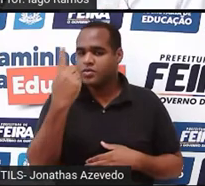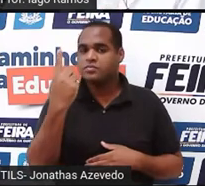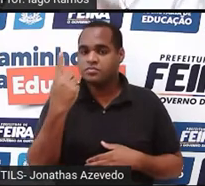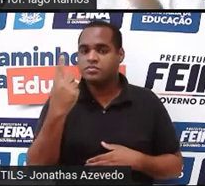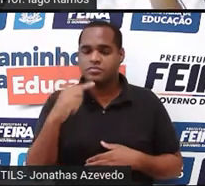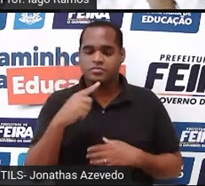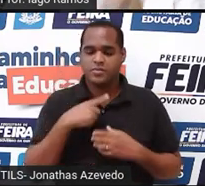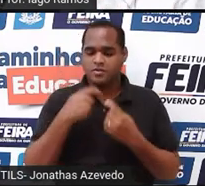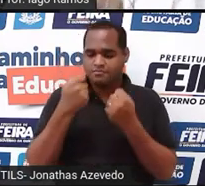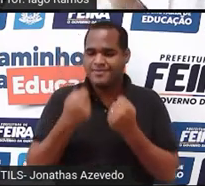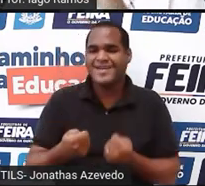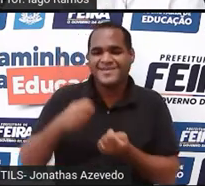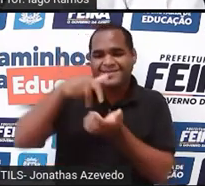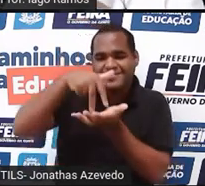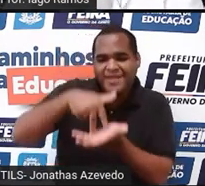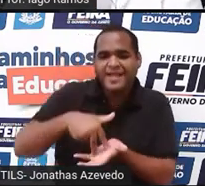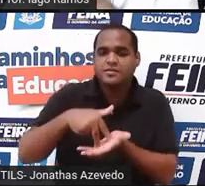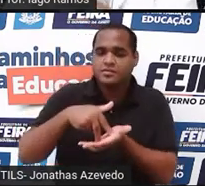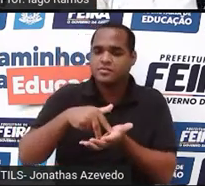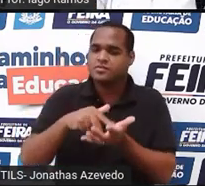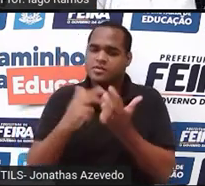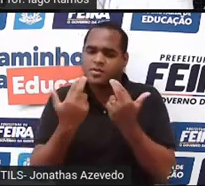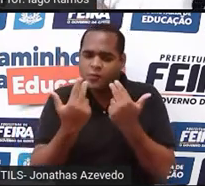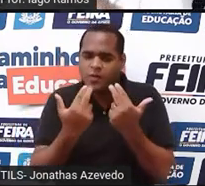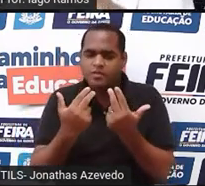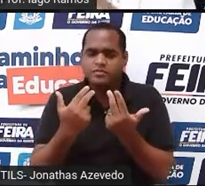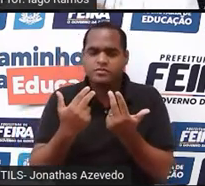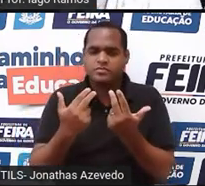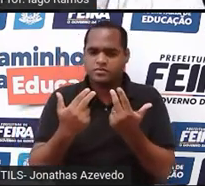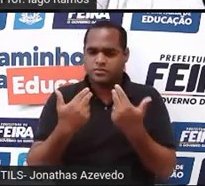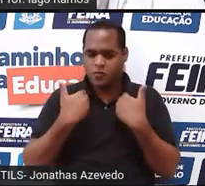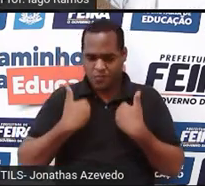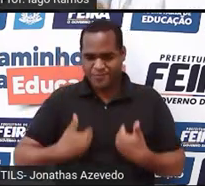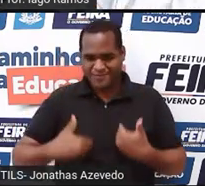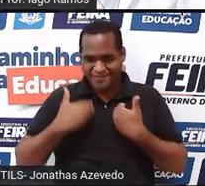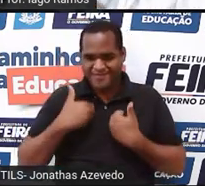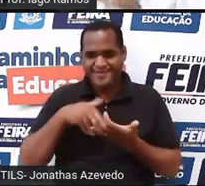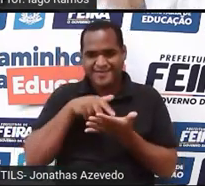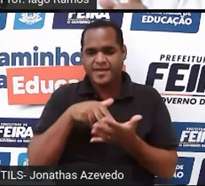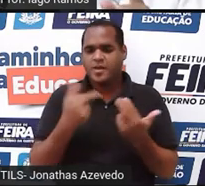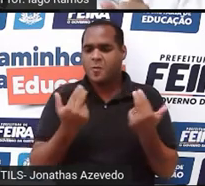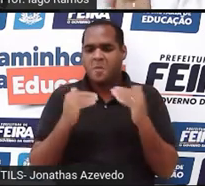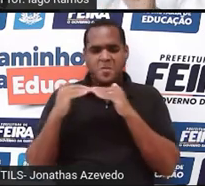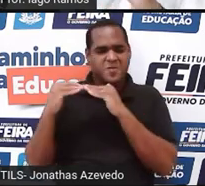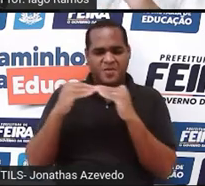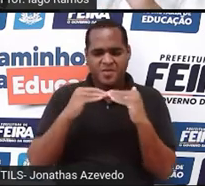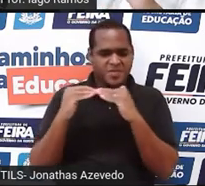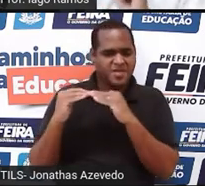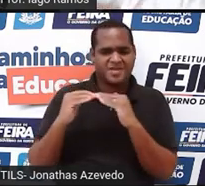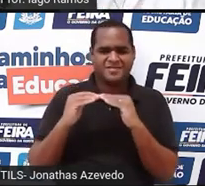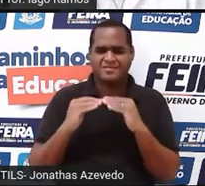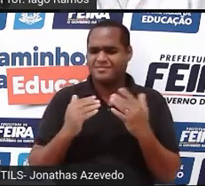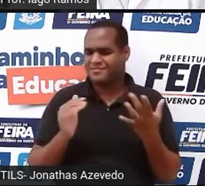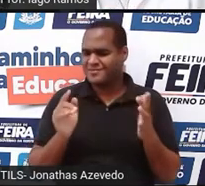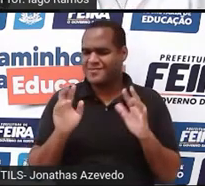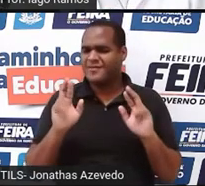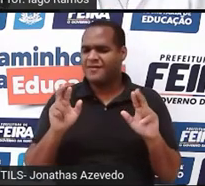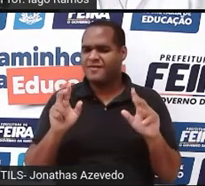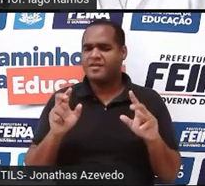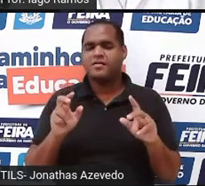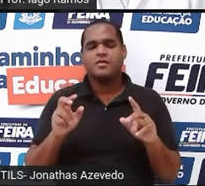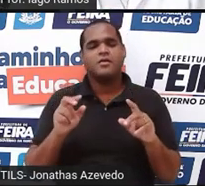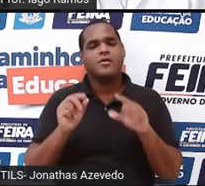peso né altura e massa corporal não são proporcionais e eu vou te mostrar